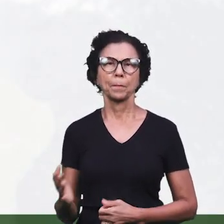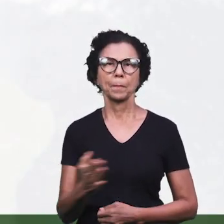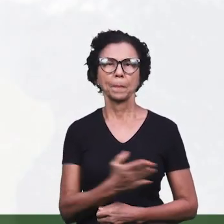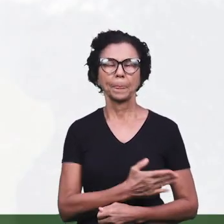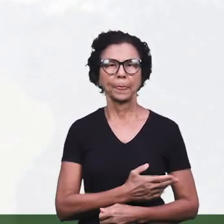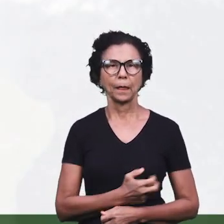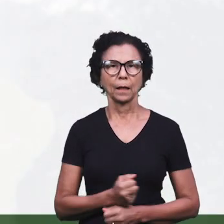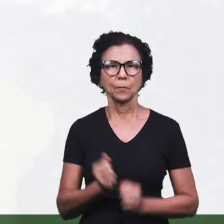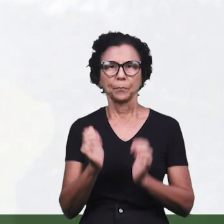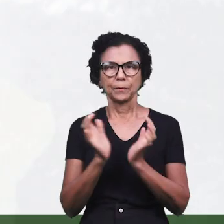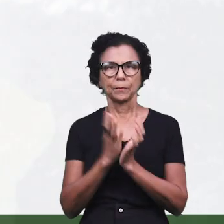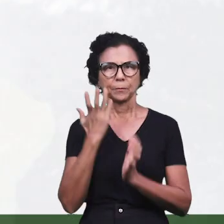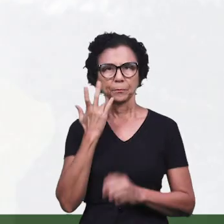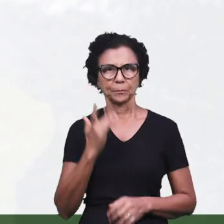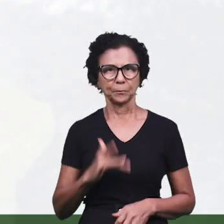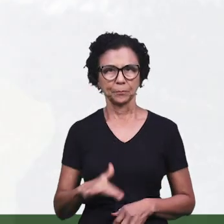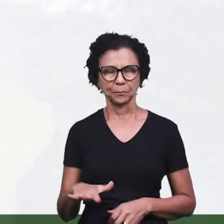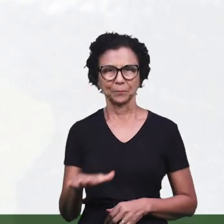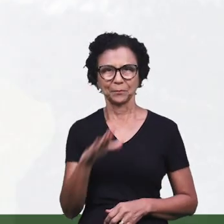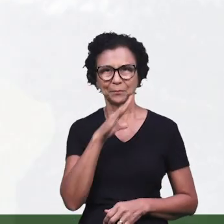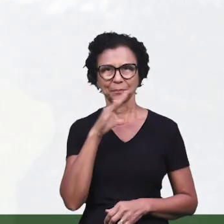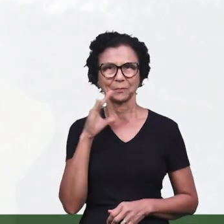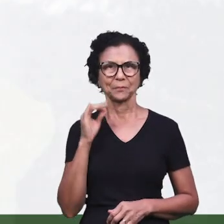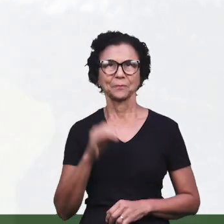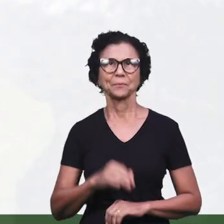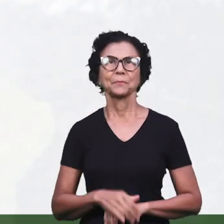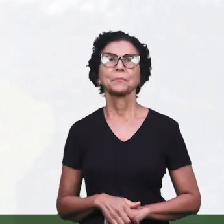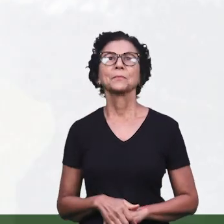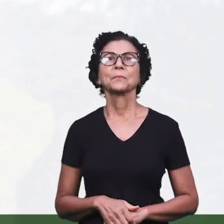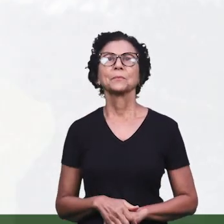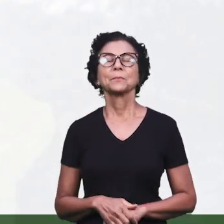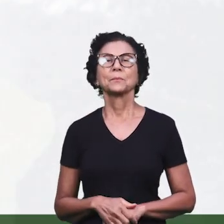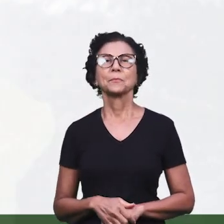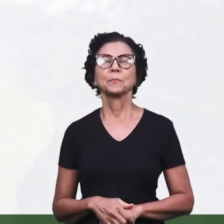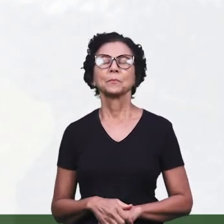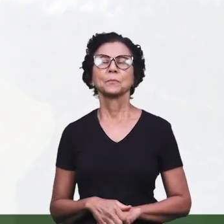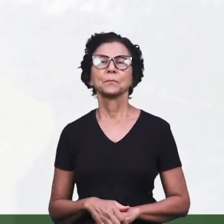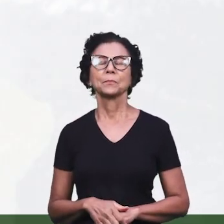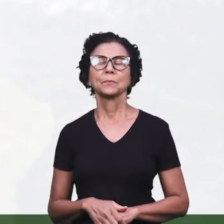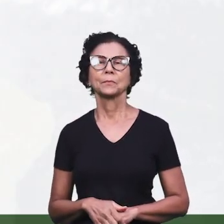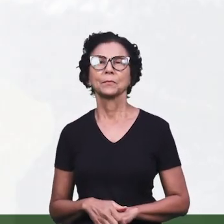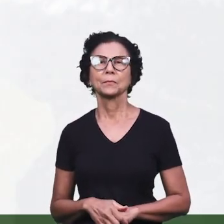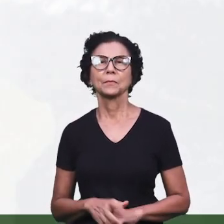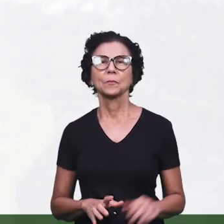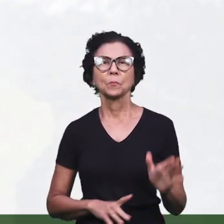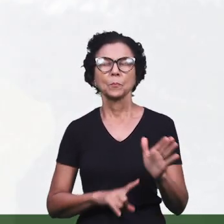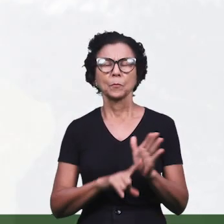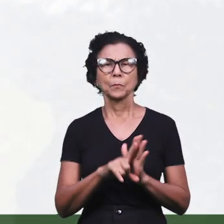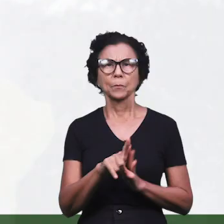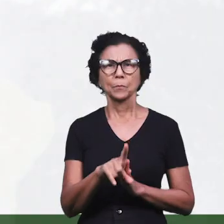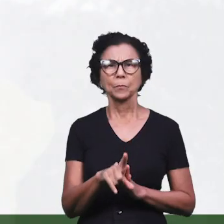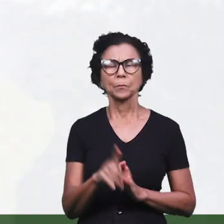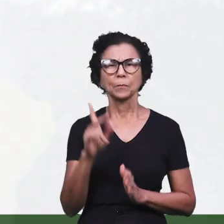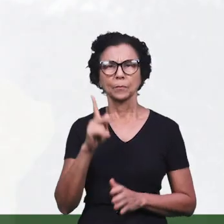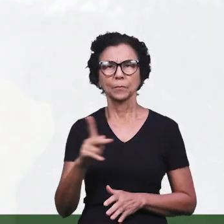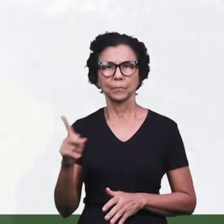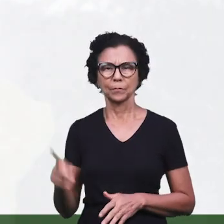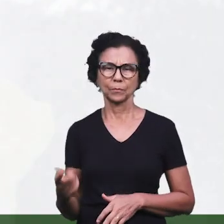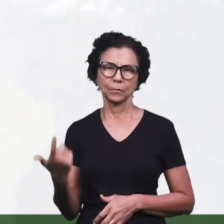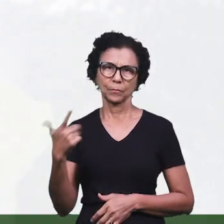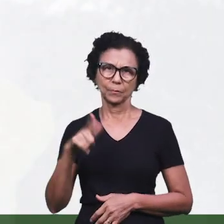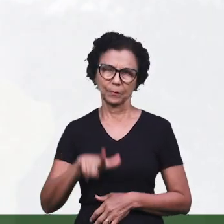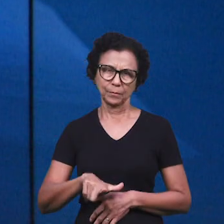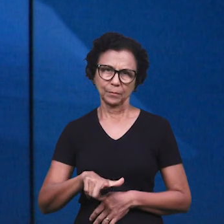ser naturalmente repetida pelas professoras, as crianças, e nós vamos deixar então a primeira resposta, que vem lá do Paraguai. Quem